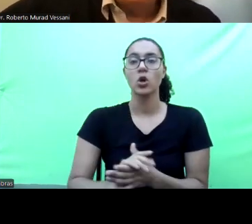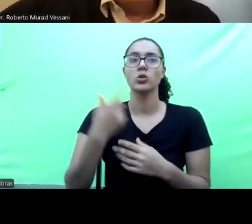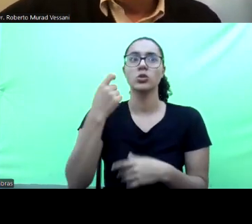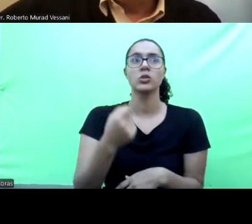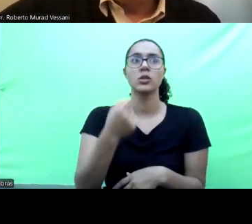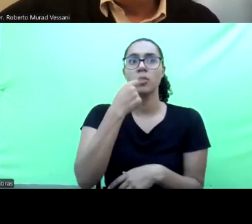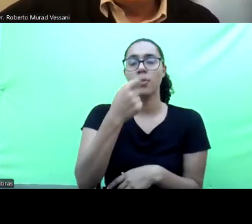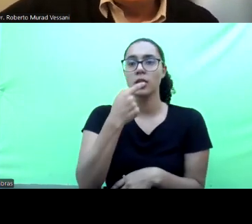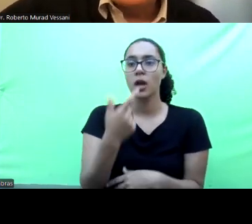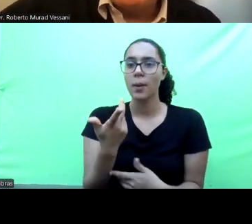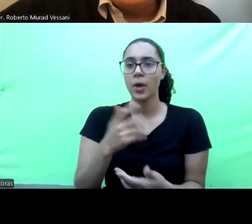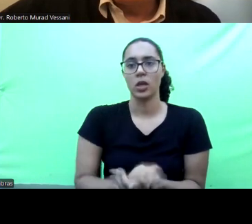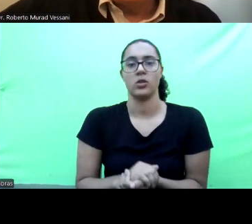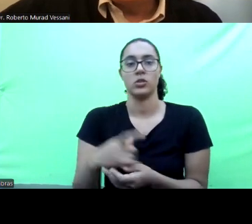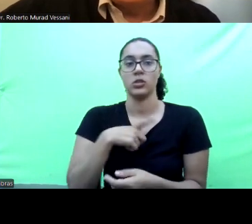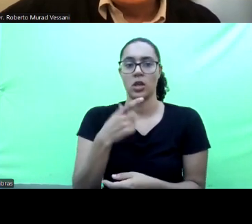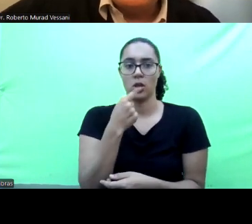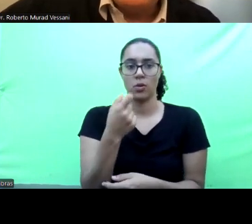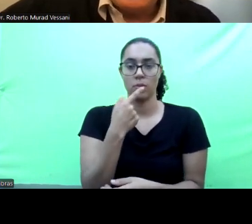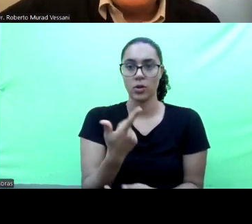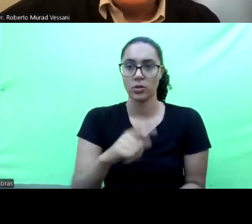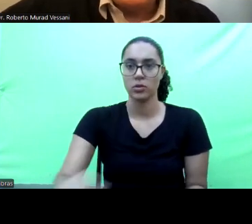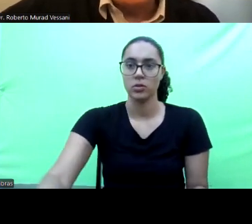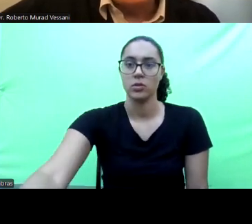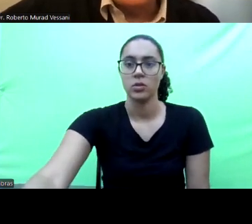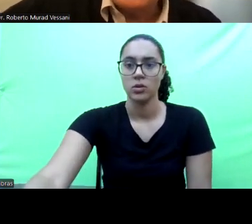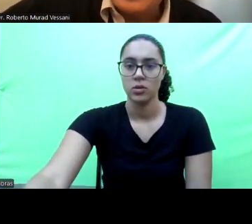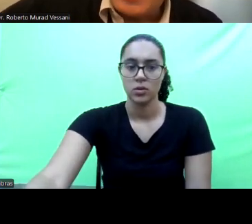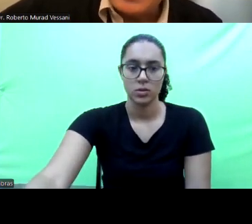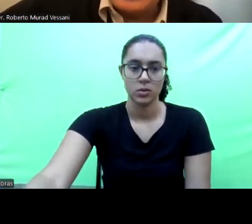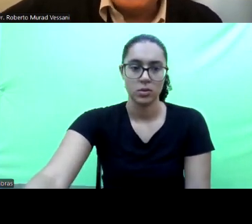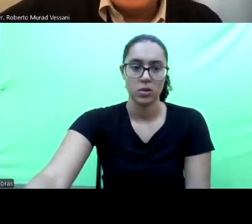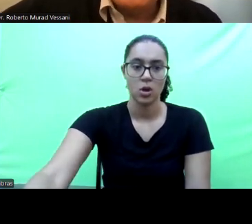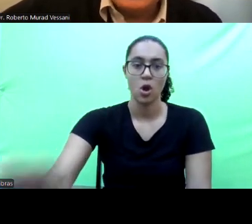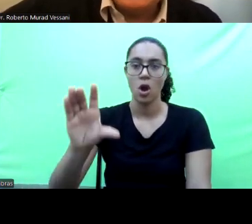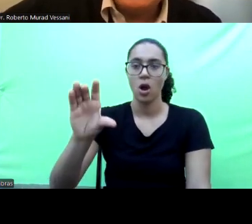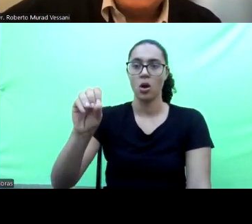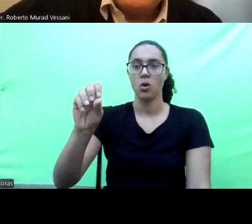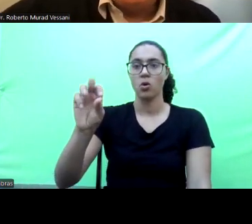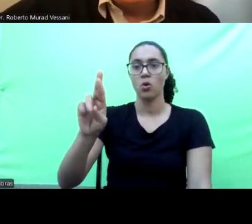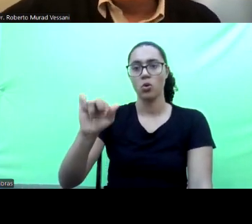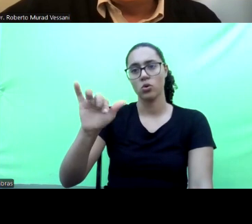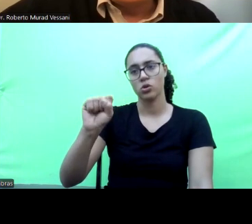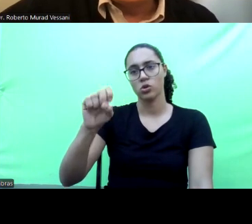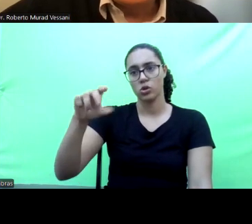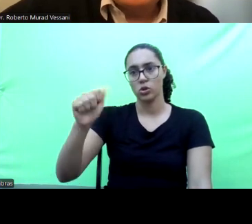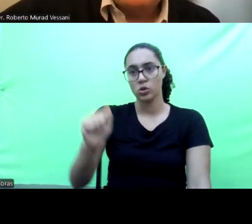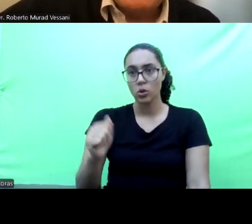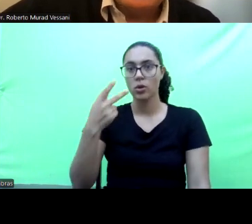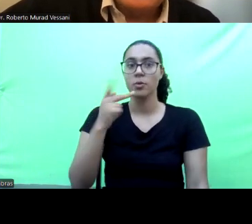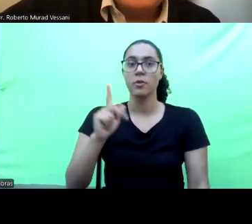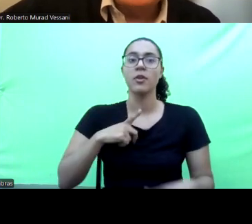né? Existem medicamentos, em especial a cortisona, por exemplo, que é usada para tratar